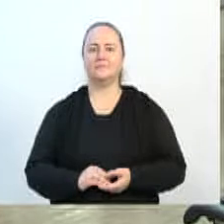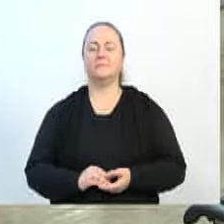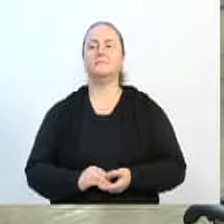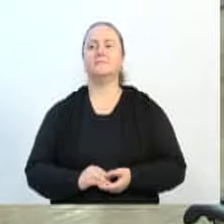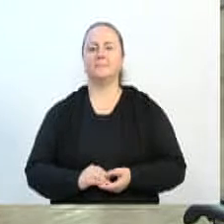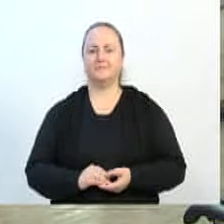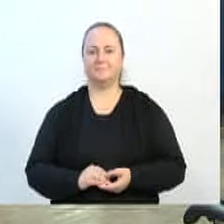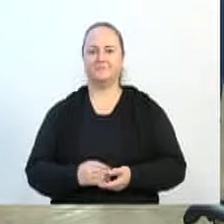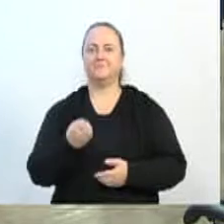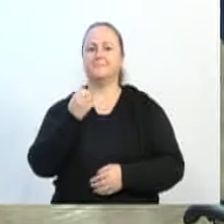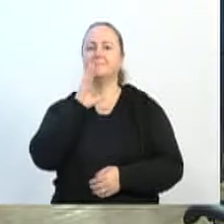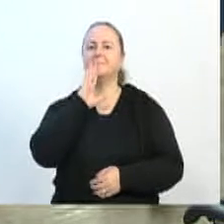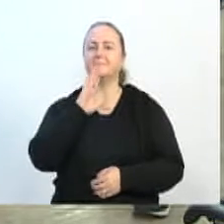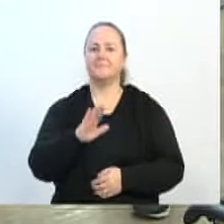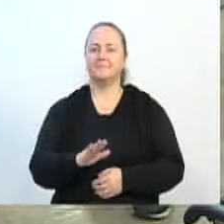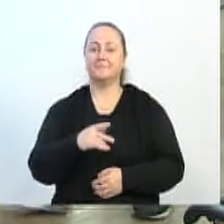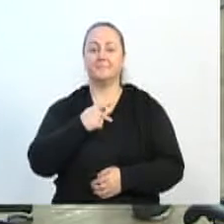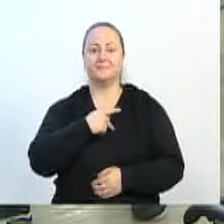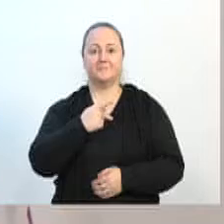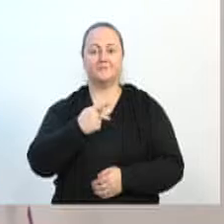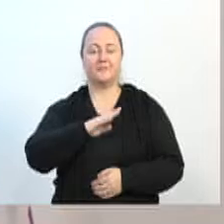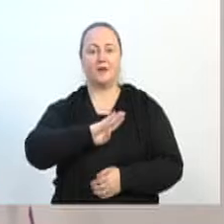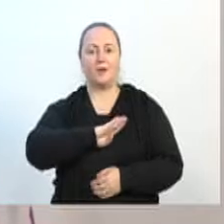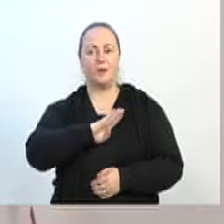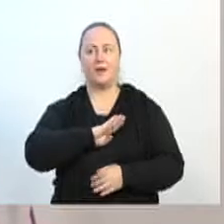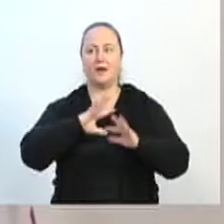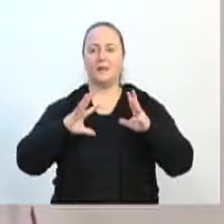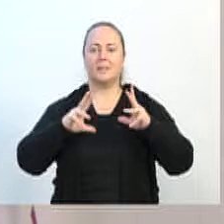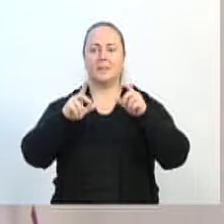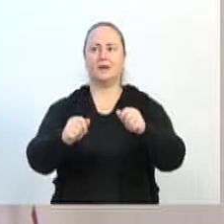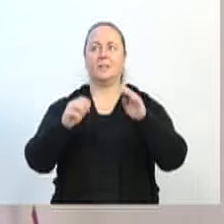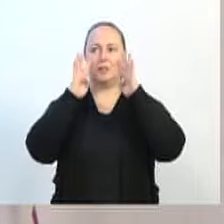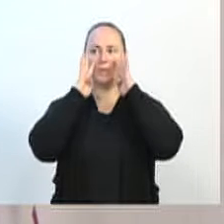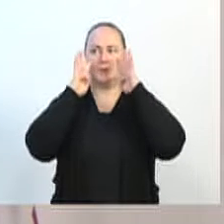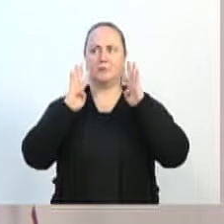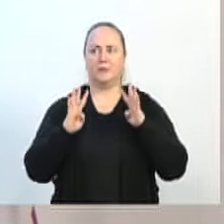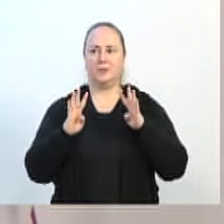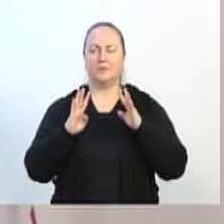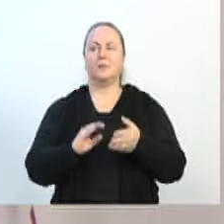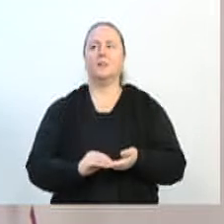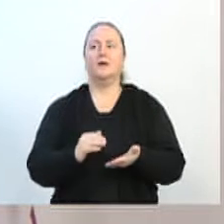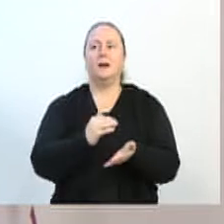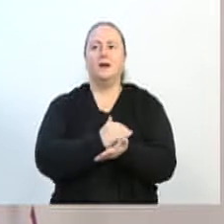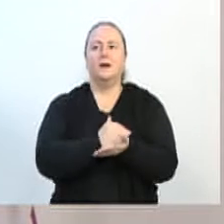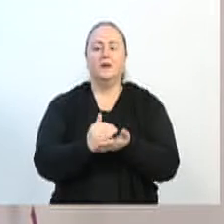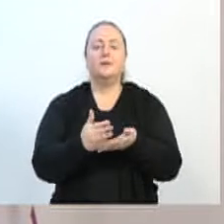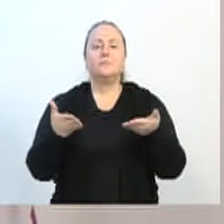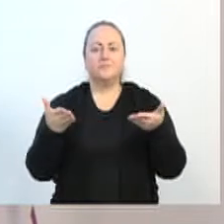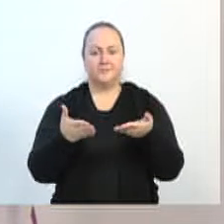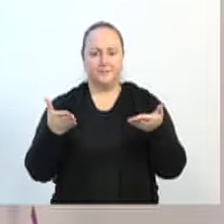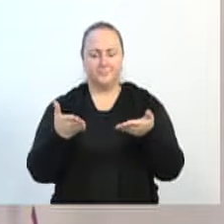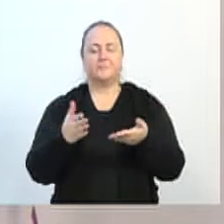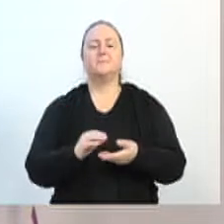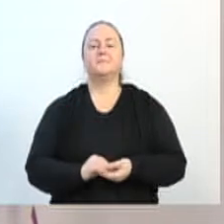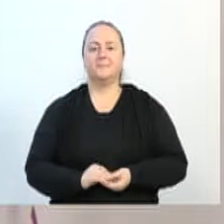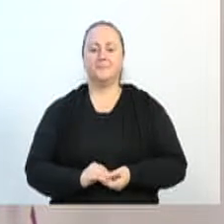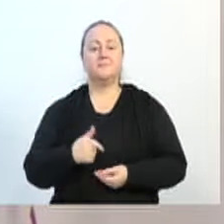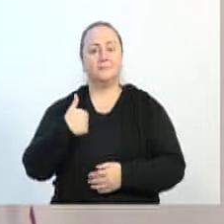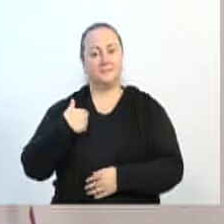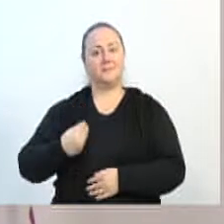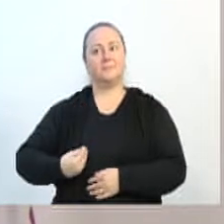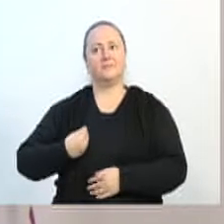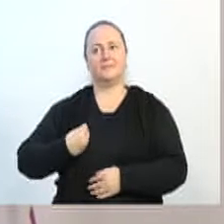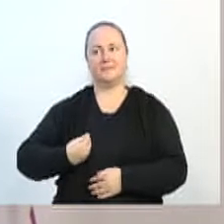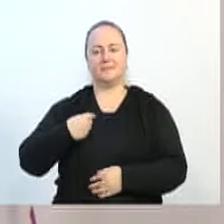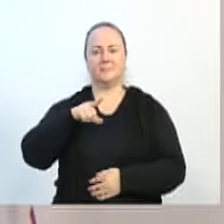Boa tarde, presidente, colegas vereadores e a todos que nos acompanham. Inicio minha fala citando que eu estive na